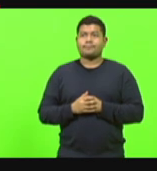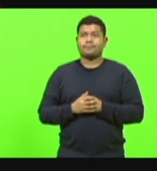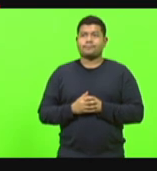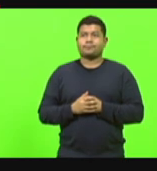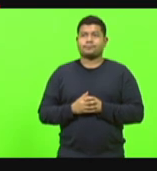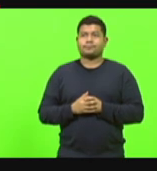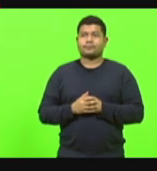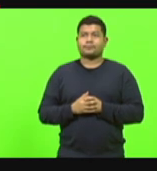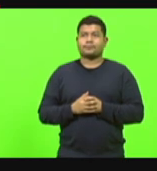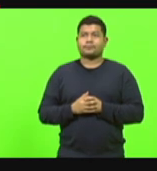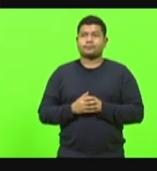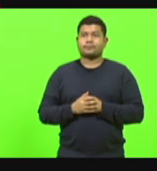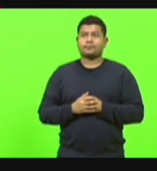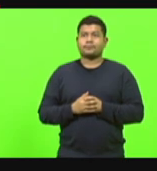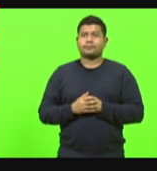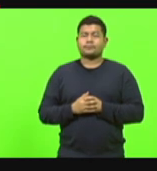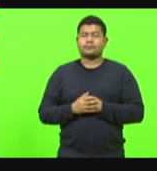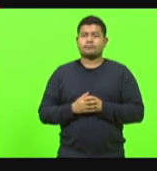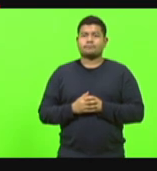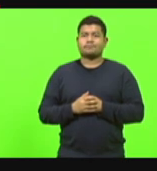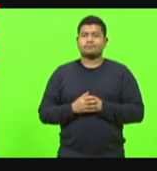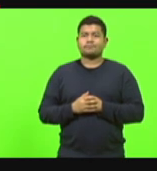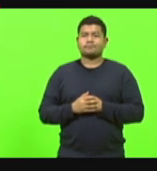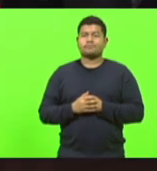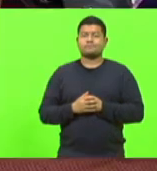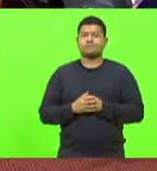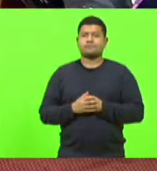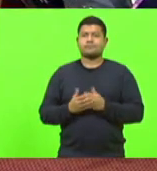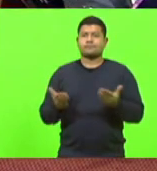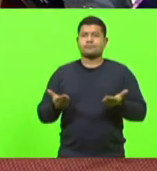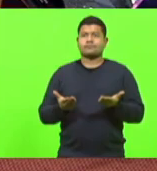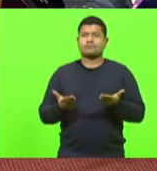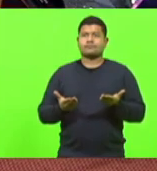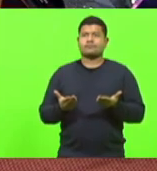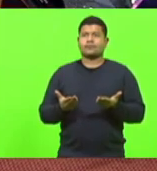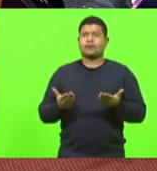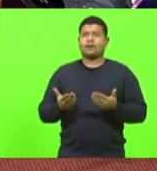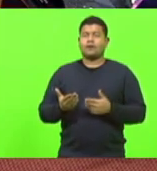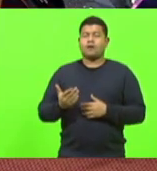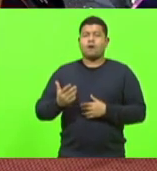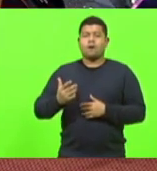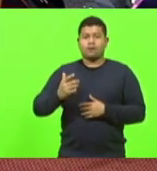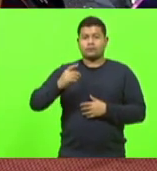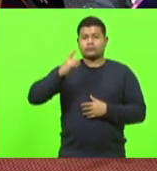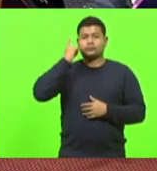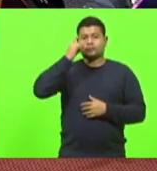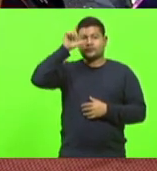a cor a vovó tá Deputado Sargento Lima